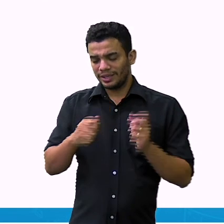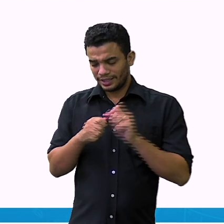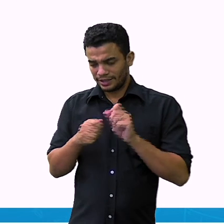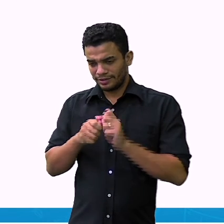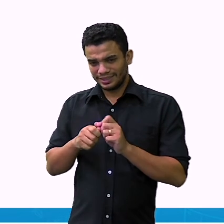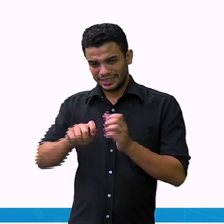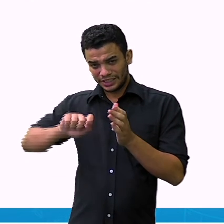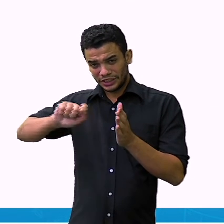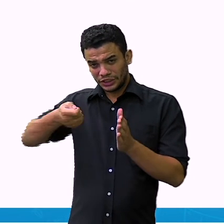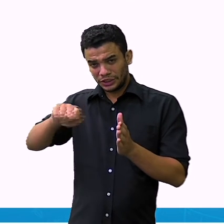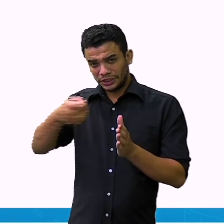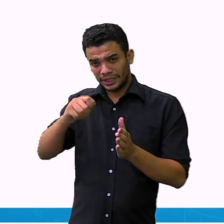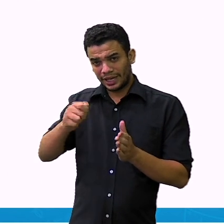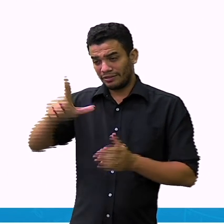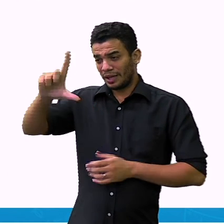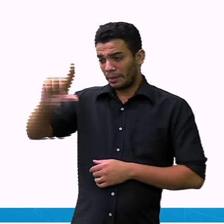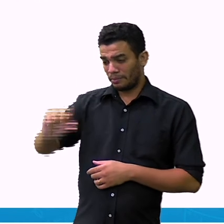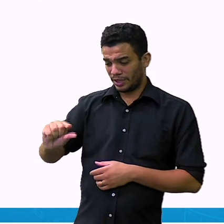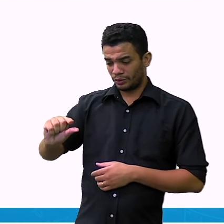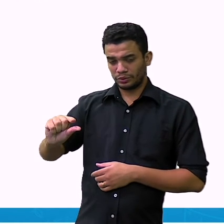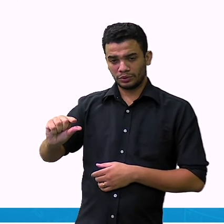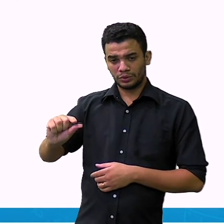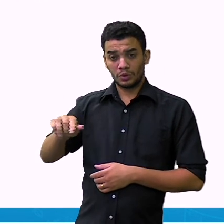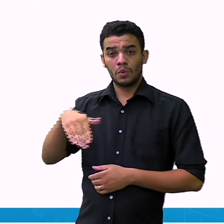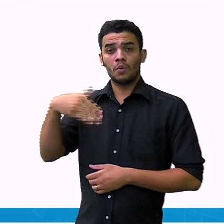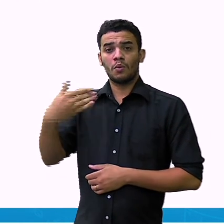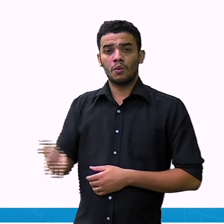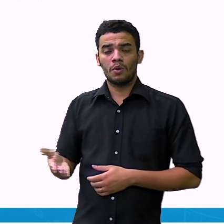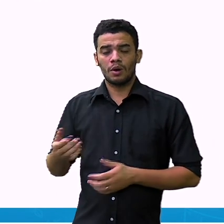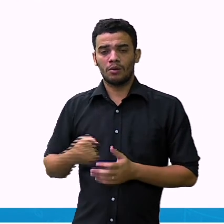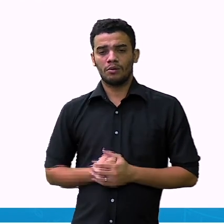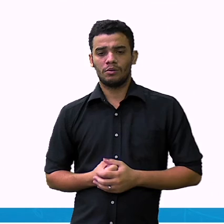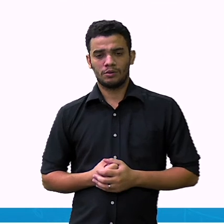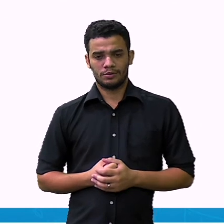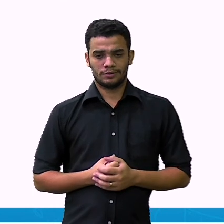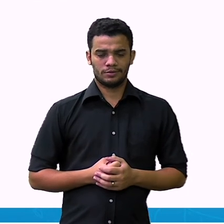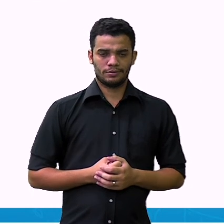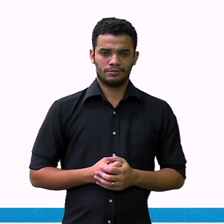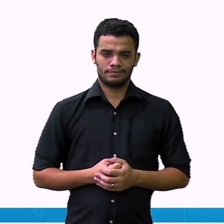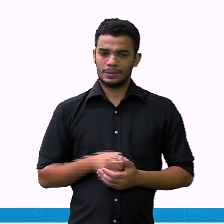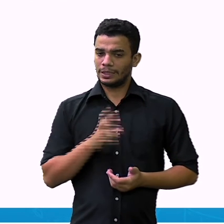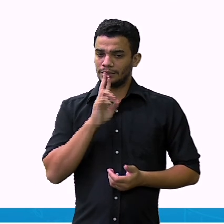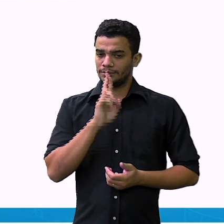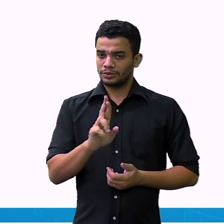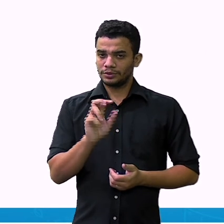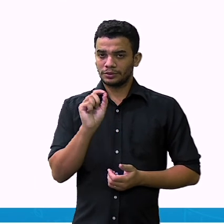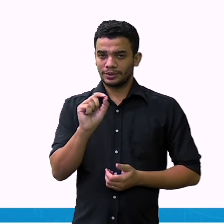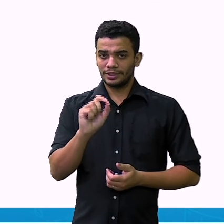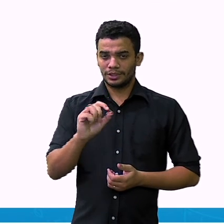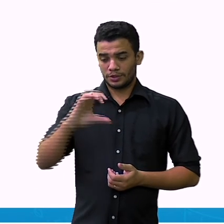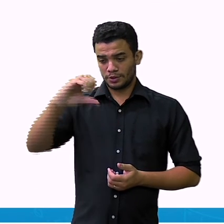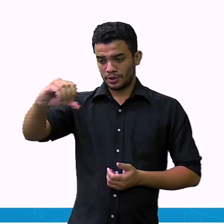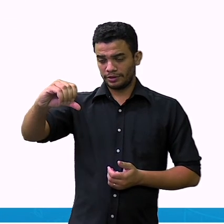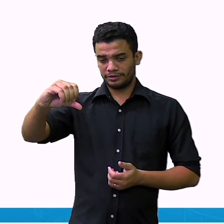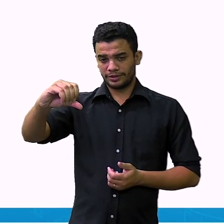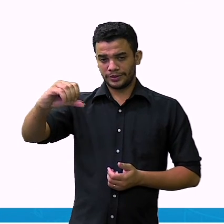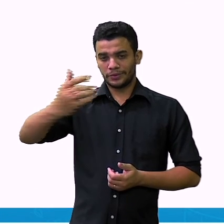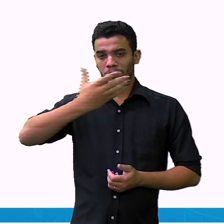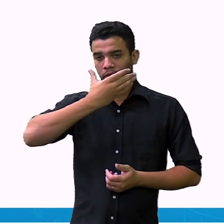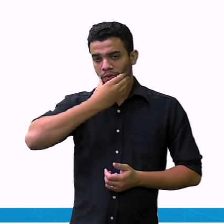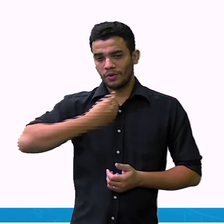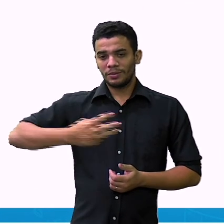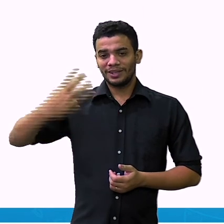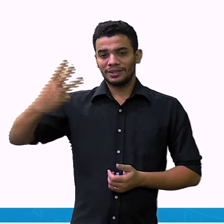12, 11, 9 ou 11 novamente? Nós estamos falando do 9.